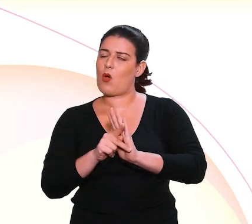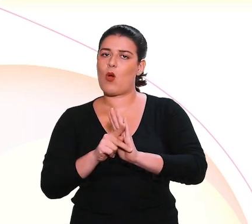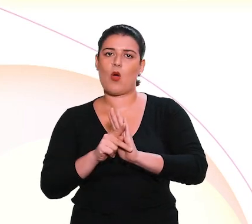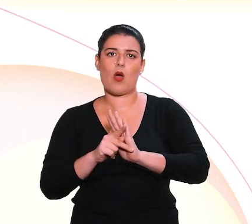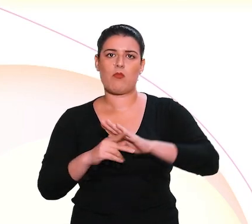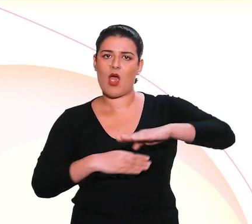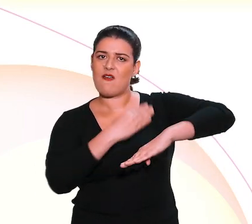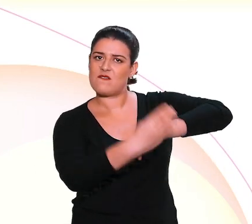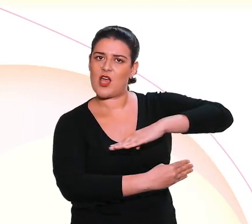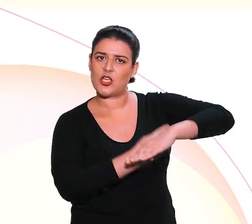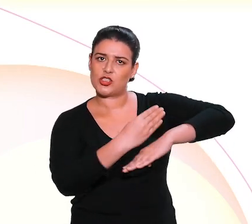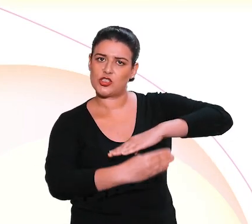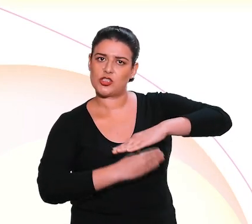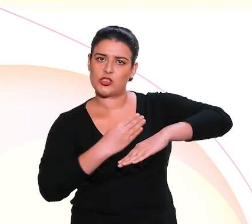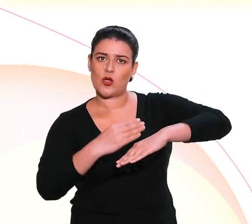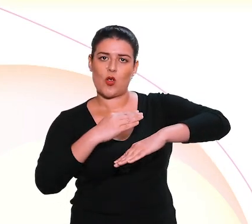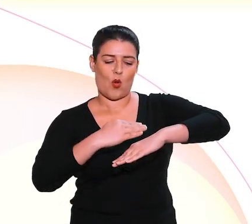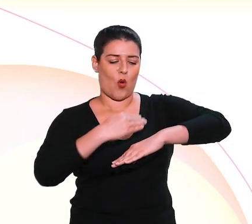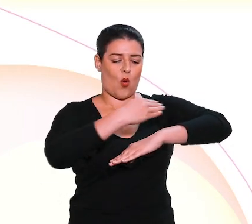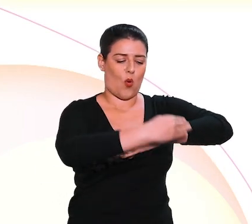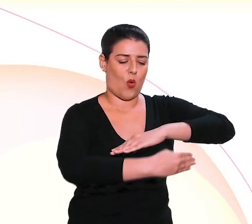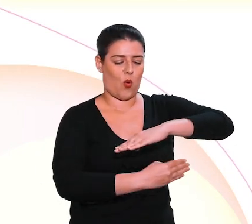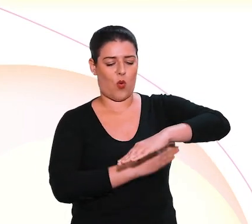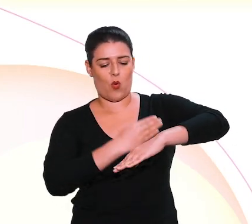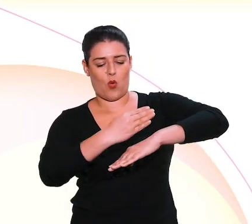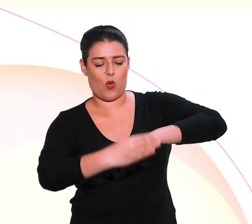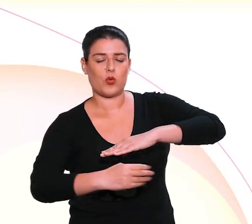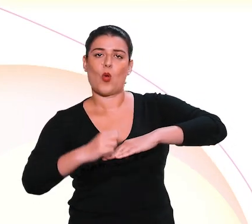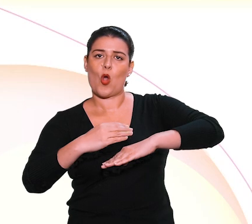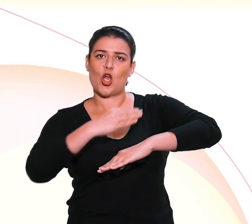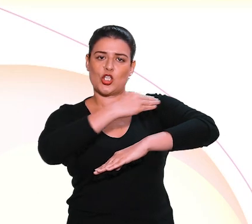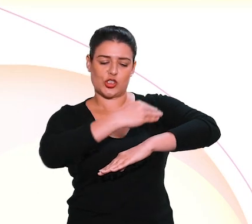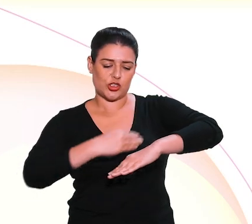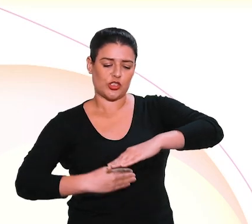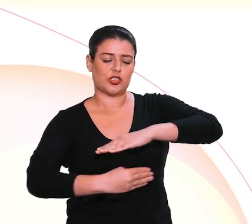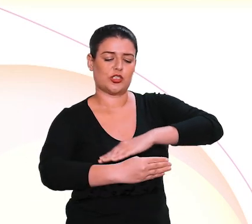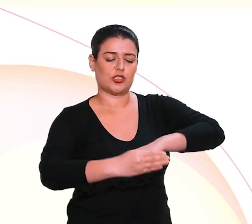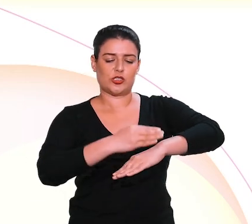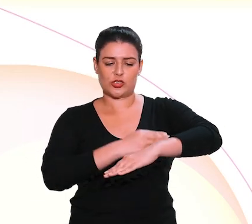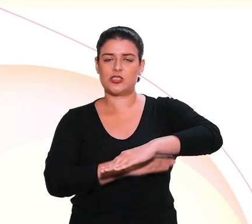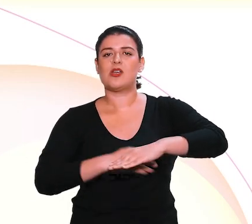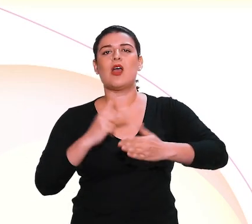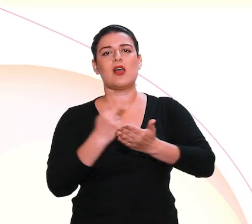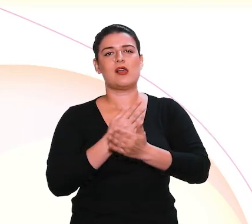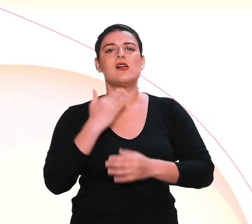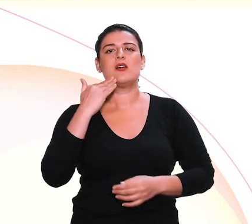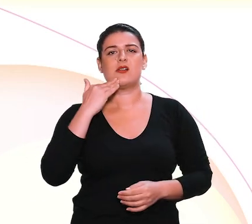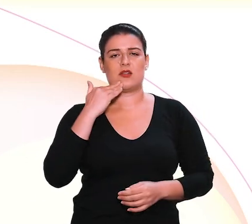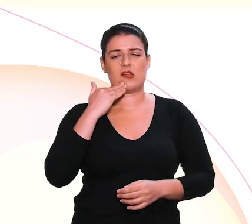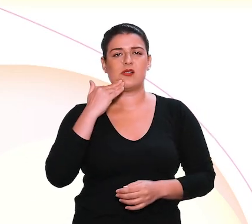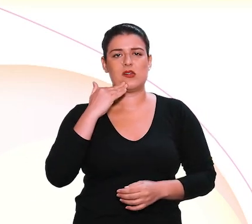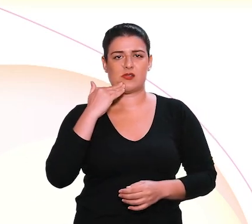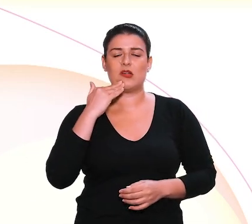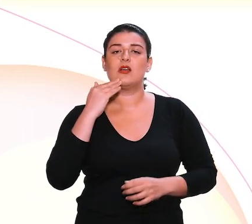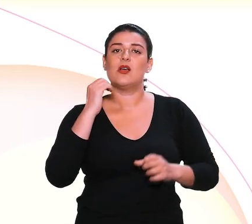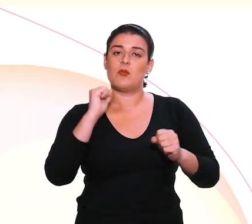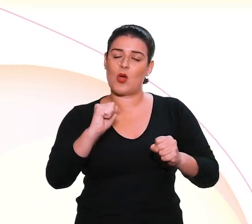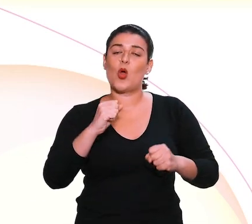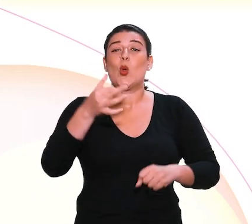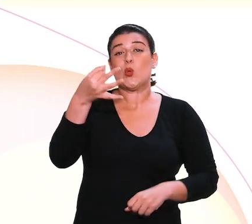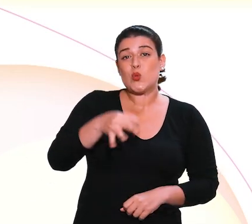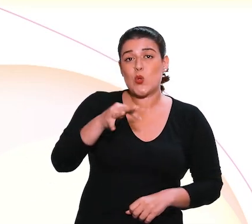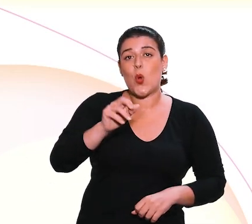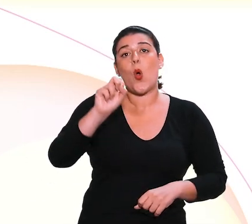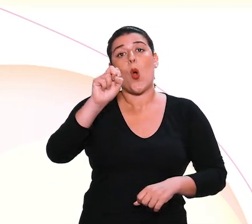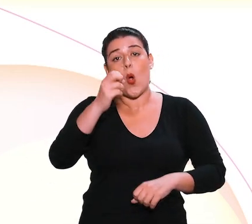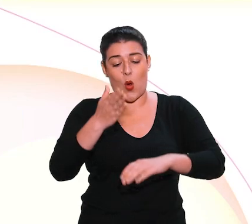específicas para se fazer o enfaixamento compressivo, ou em 8 ou em X, e aí acontecem essas deformidades aqui importantes que podem causar inclusive